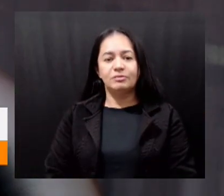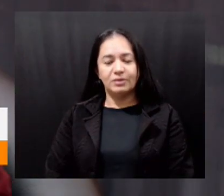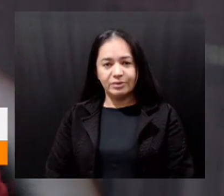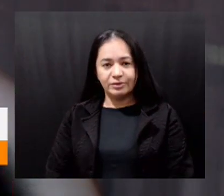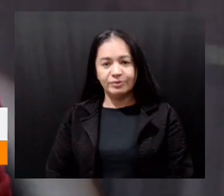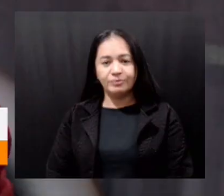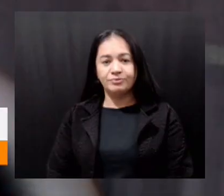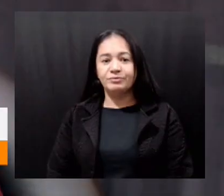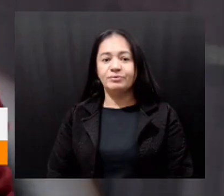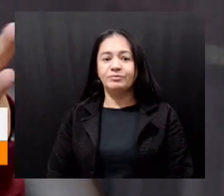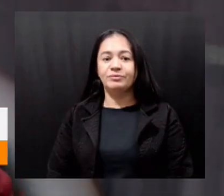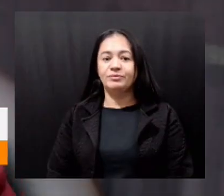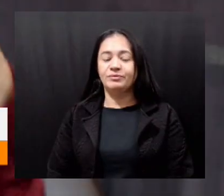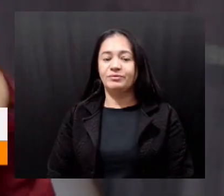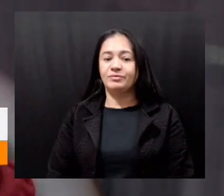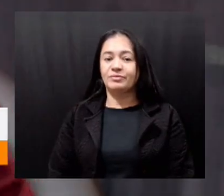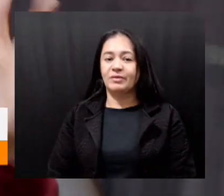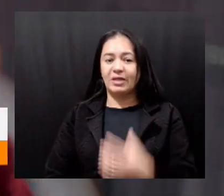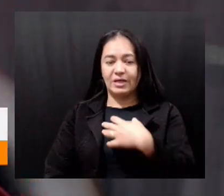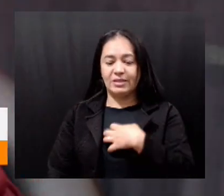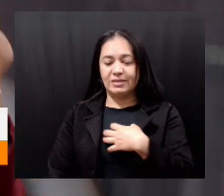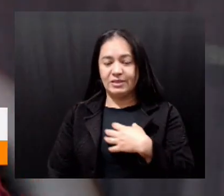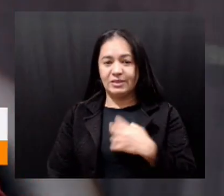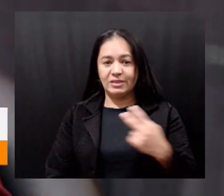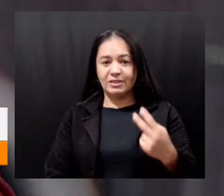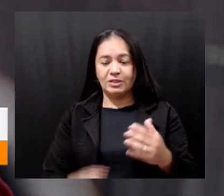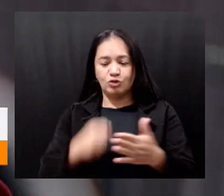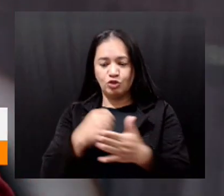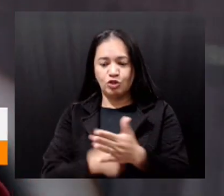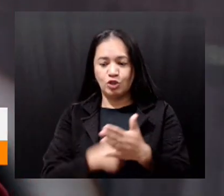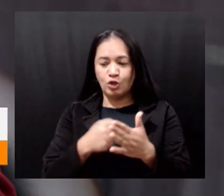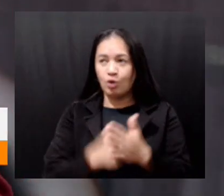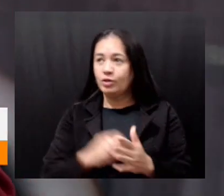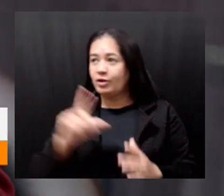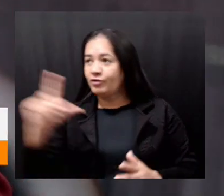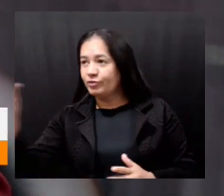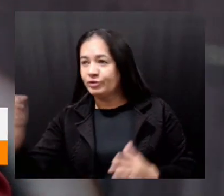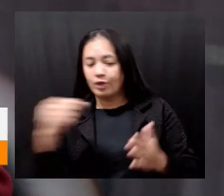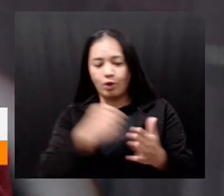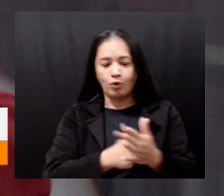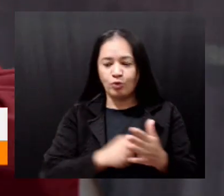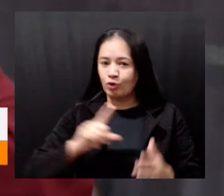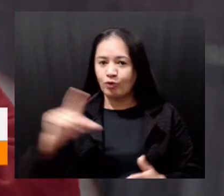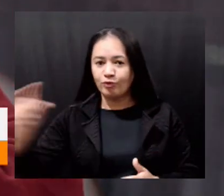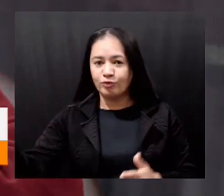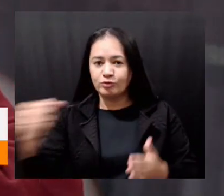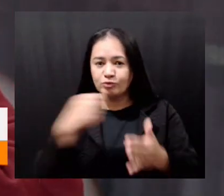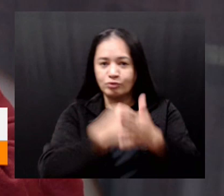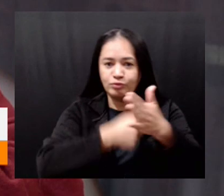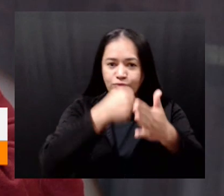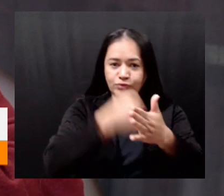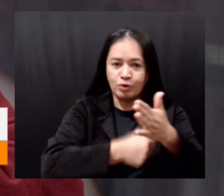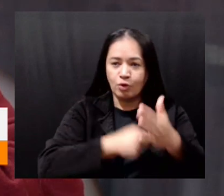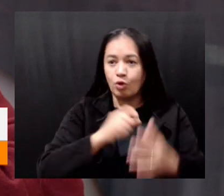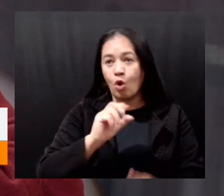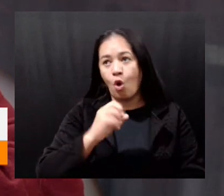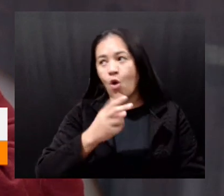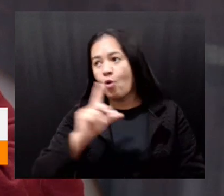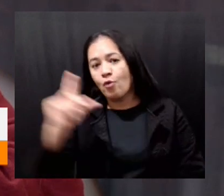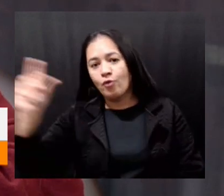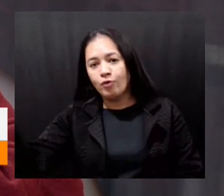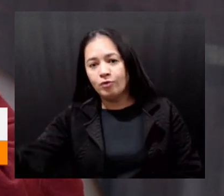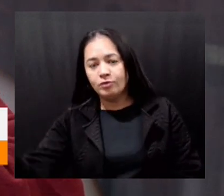falou, essa sensação de luta e fuga, né? O sistema simpático, né? Ou eu luto ou eu fujo, né? Muitas